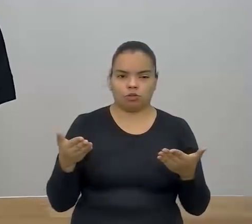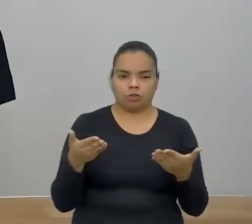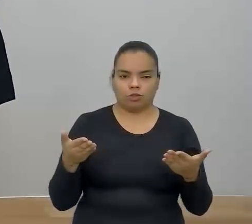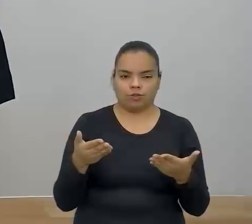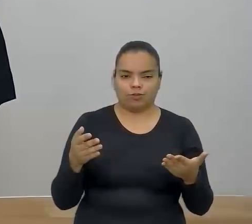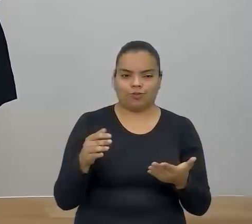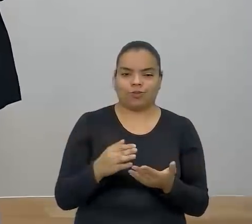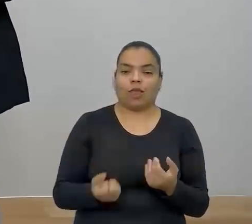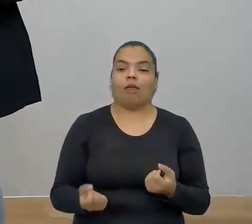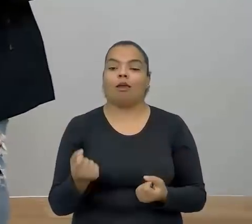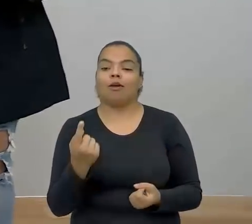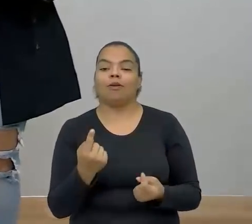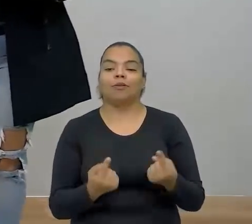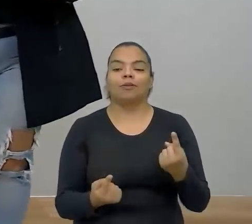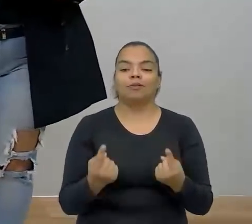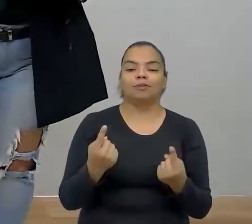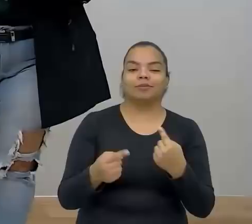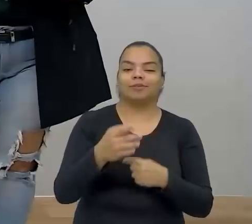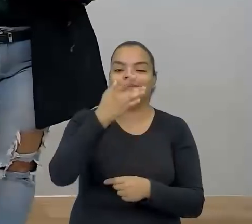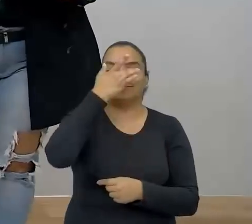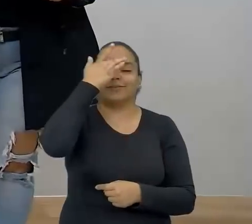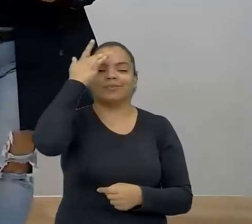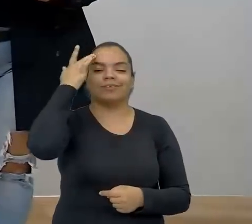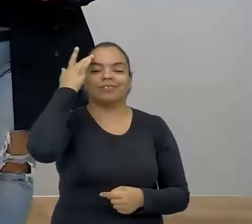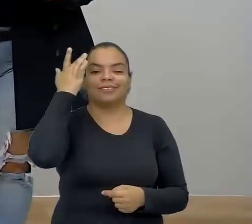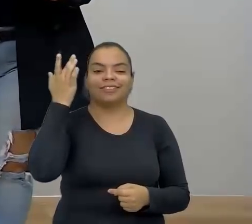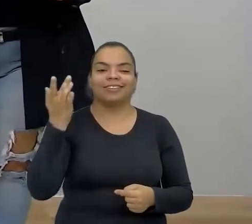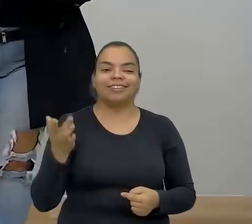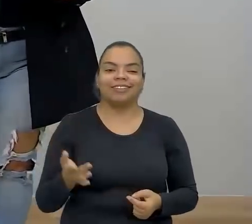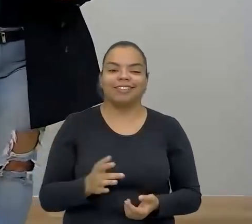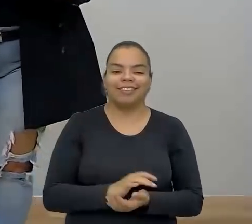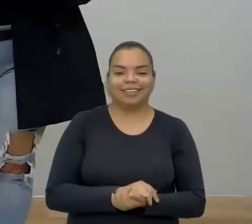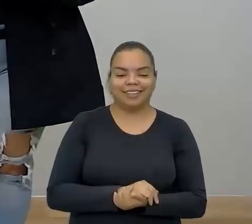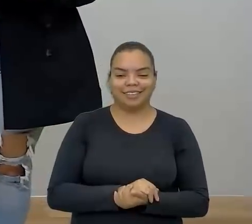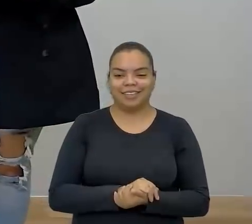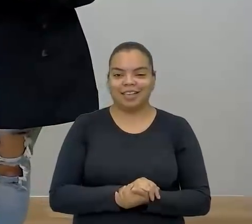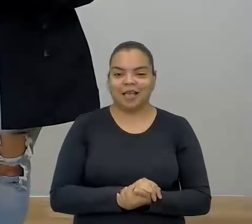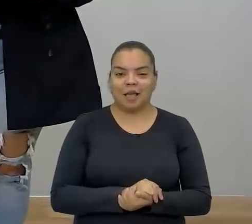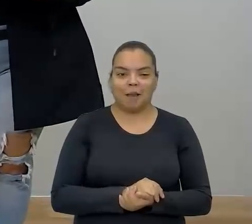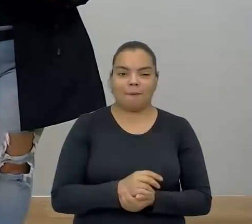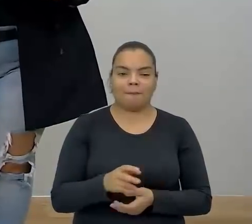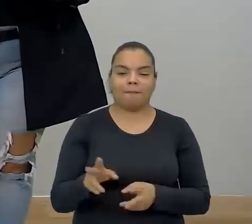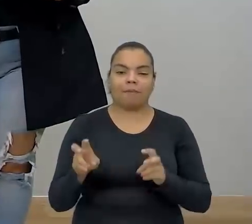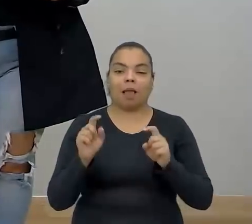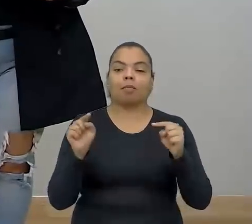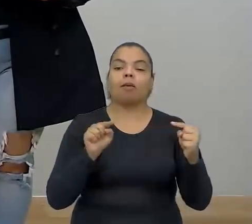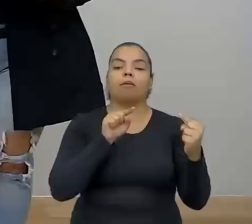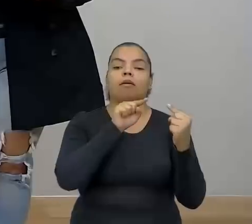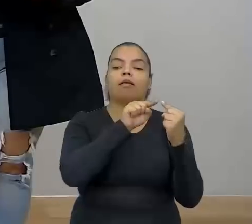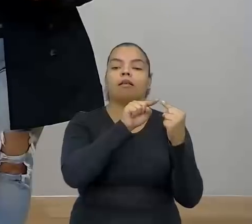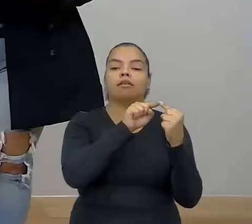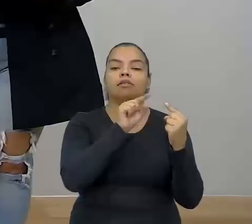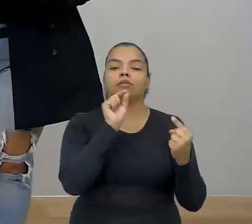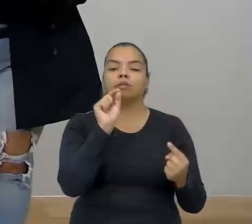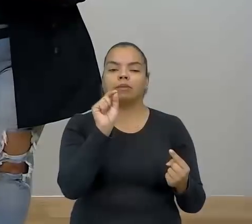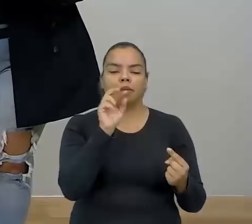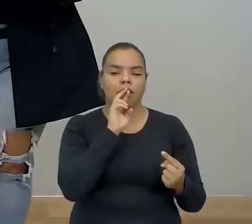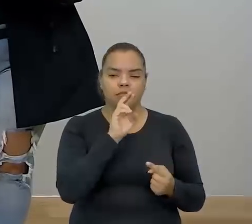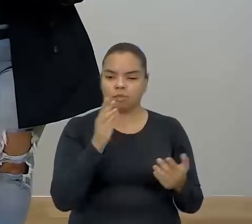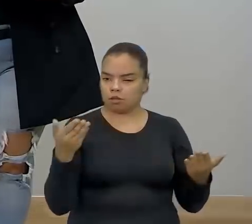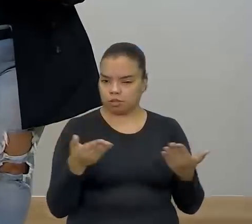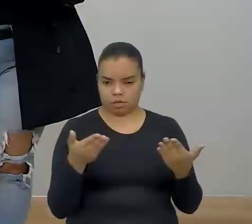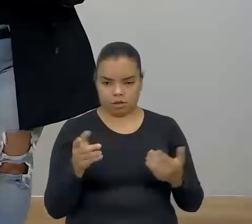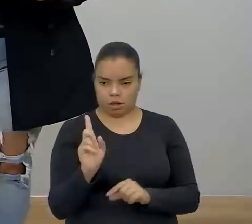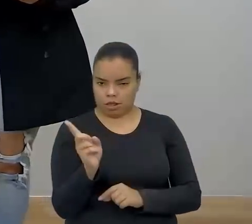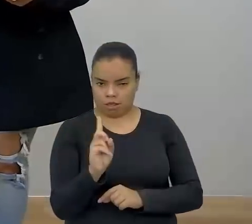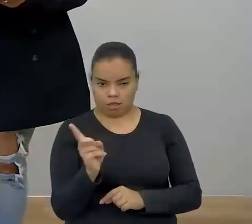Algumas pessoas começaram a trazer aqui, tentar fazer essa relação, né? Exatamente. Então, a gente não vai trazer respostas agora,